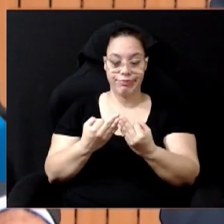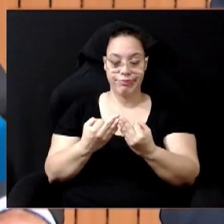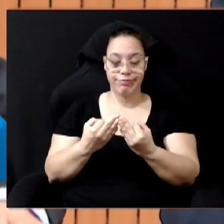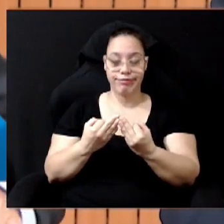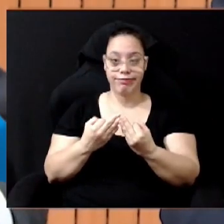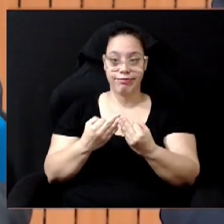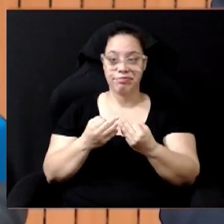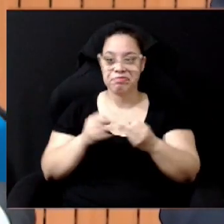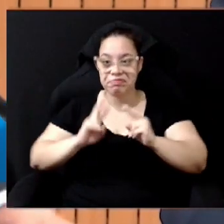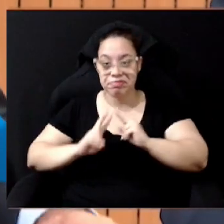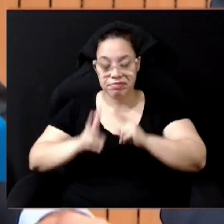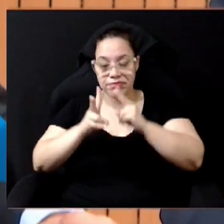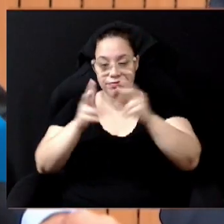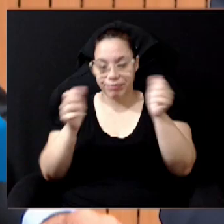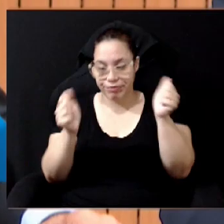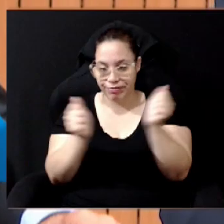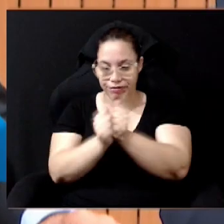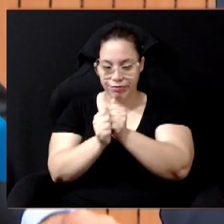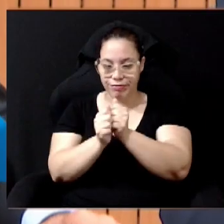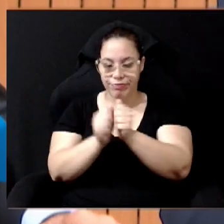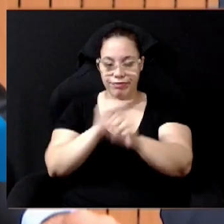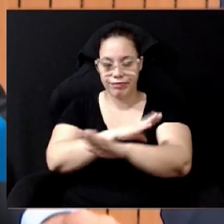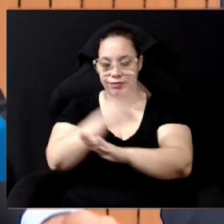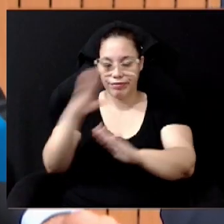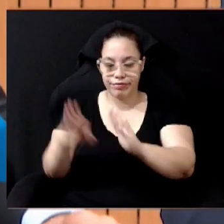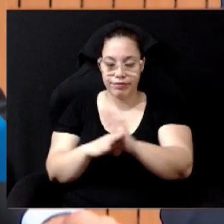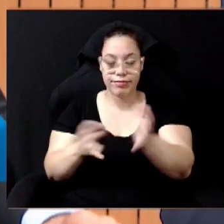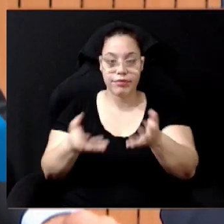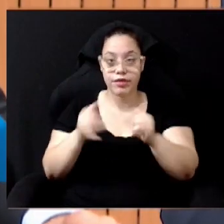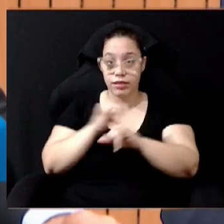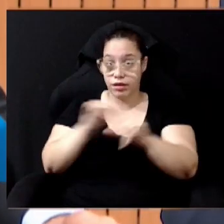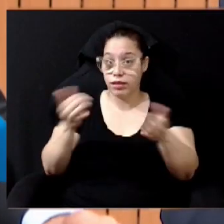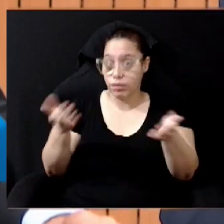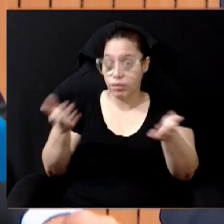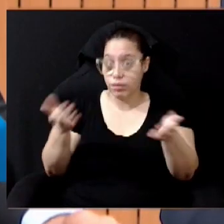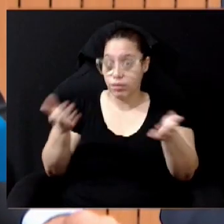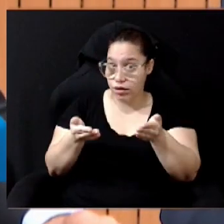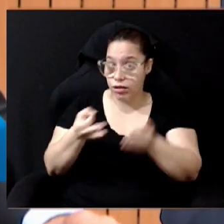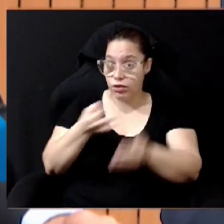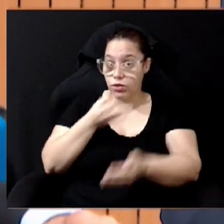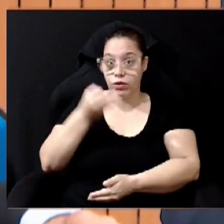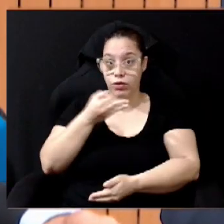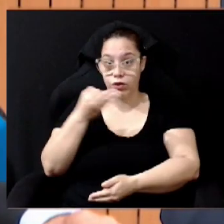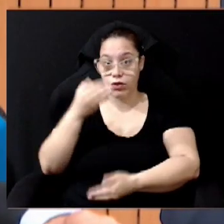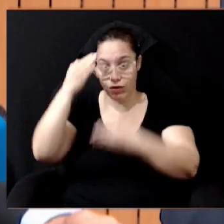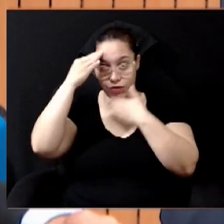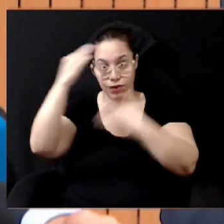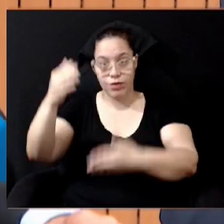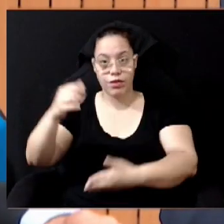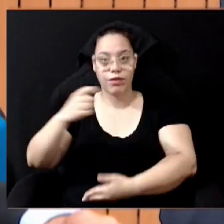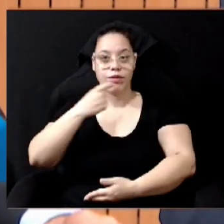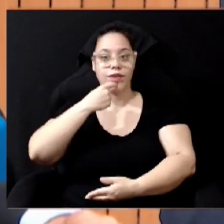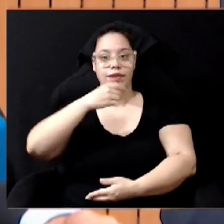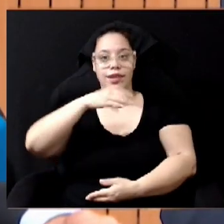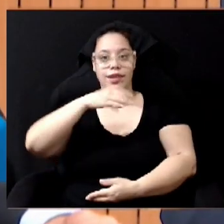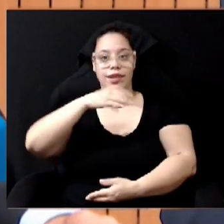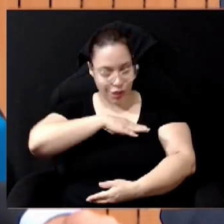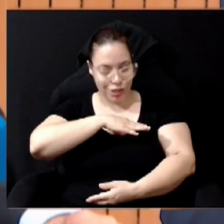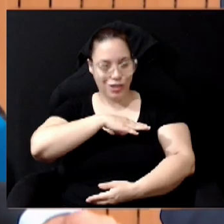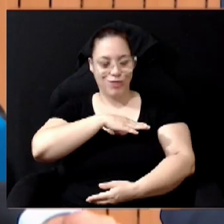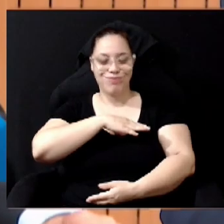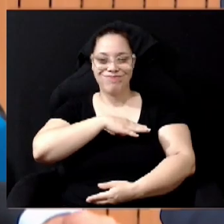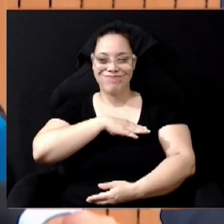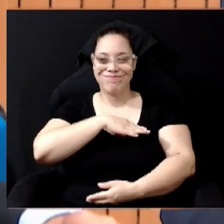vocês durante esse tempo. Mas eu quero dizer que hoje quem fala muito obrigado é a cidade de Campinas, através